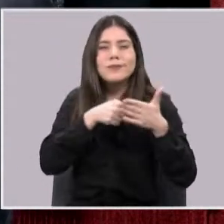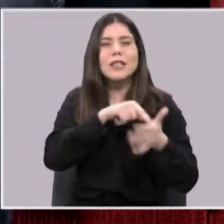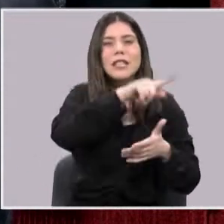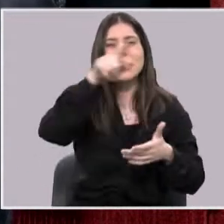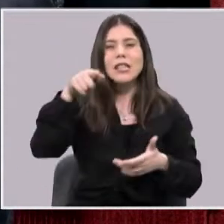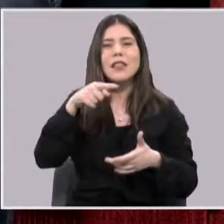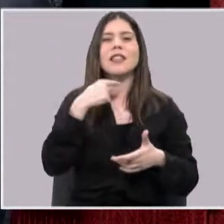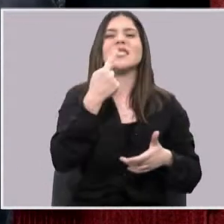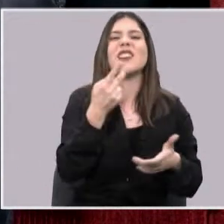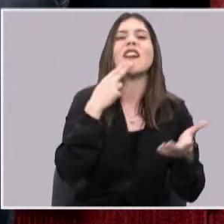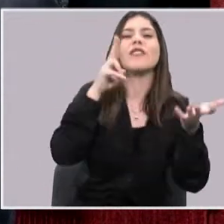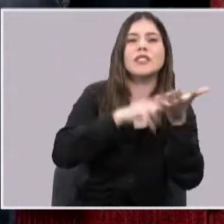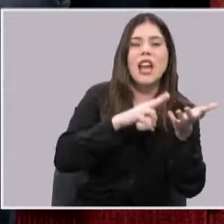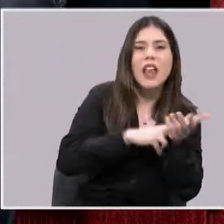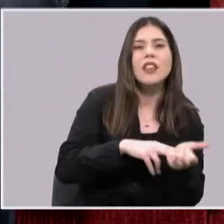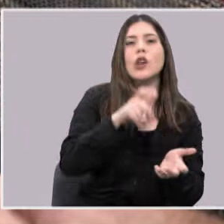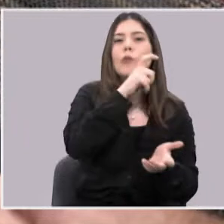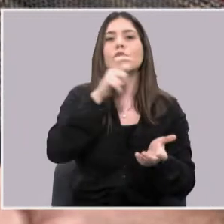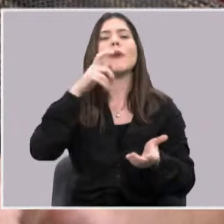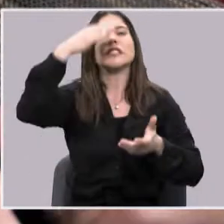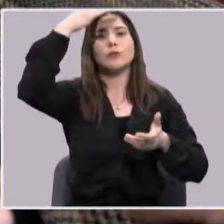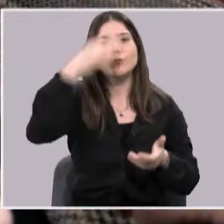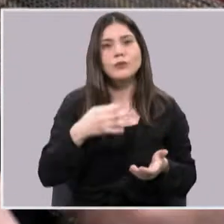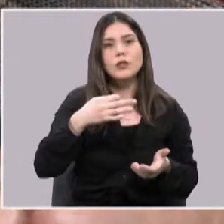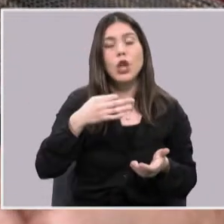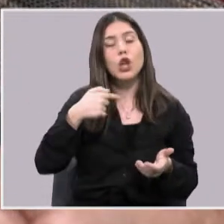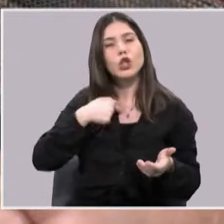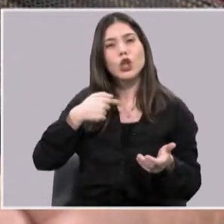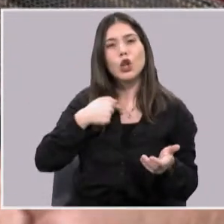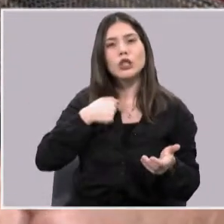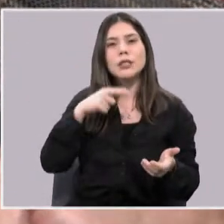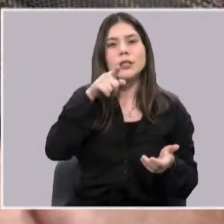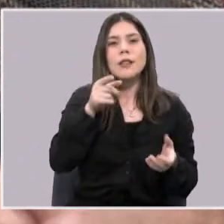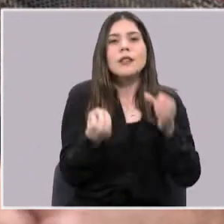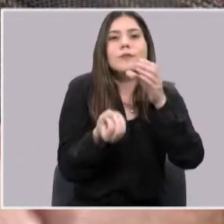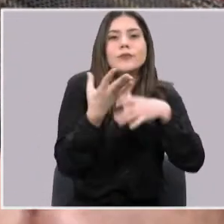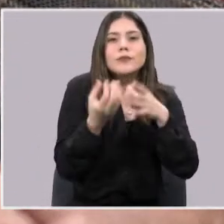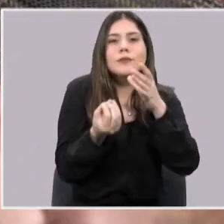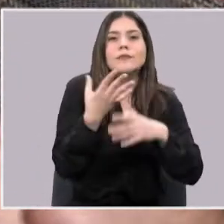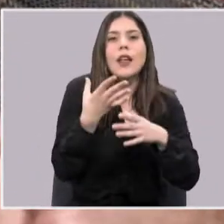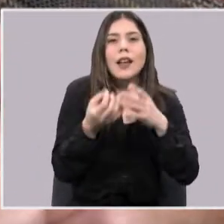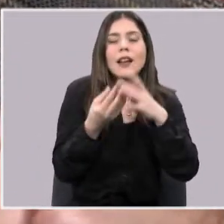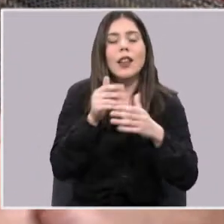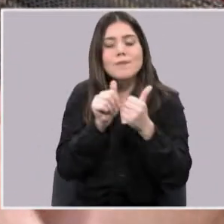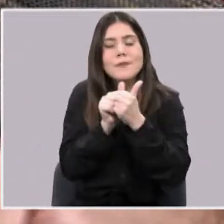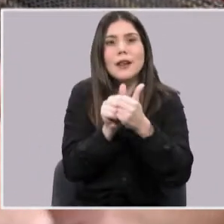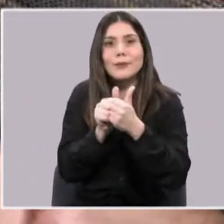verdade, para cumprirem as promessas que fizeram, nós estamos indiretamente a criar um bocadinho de cola, a